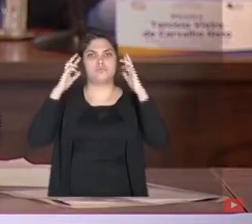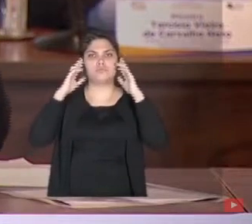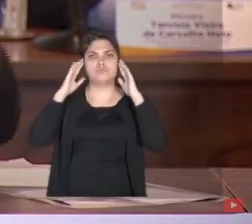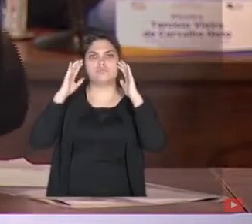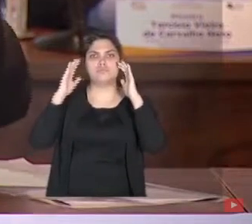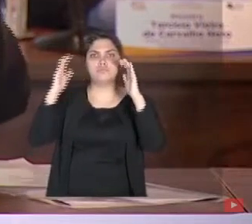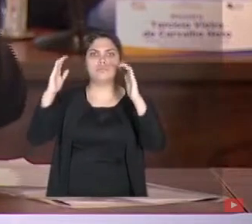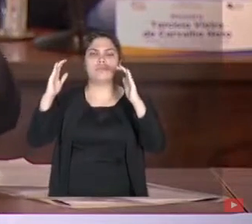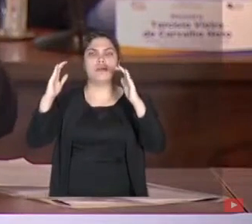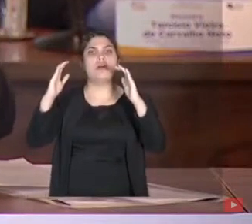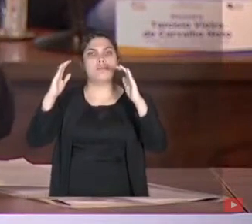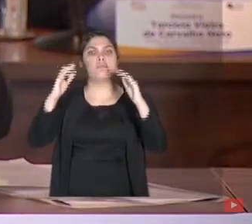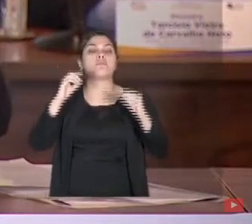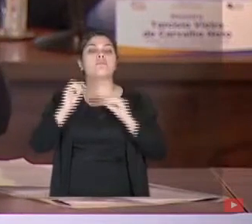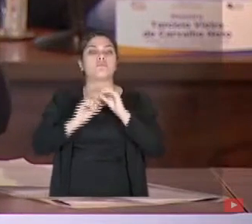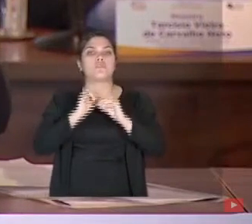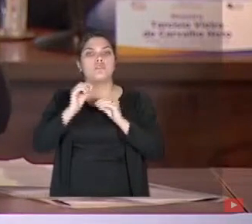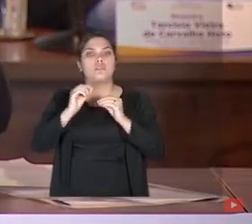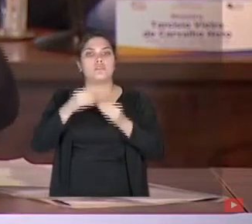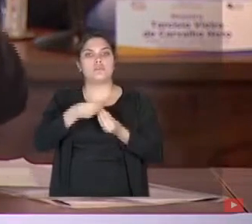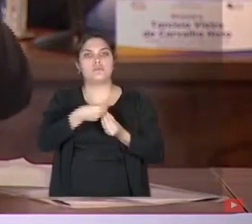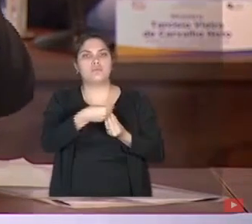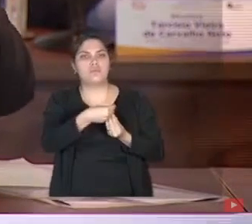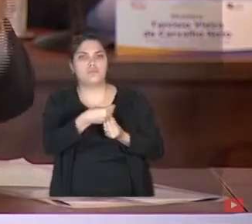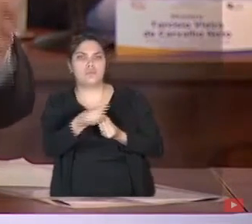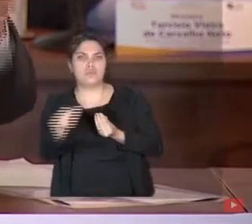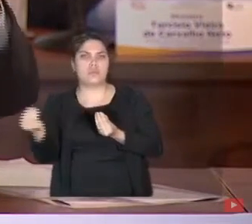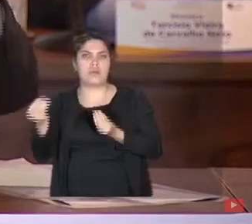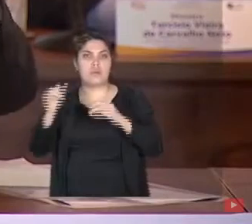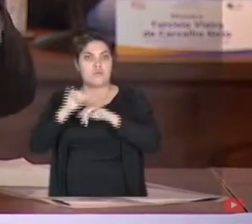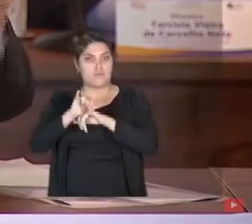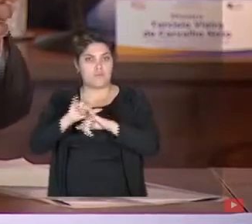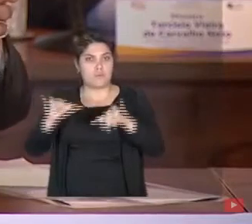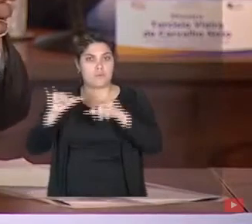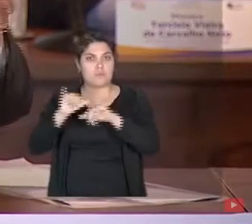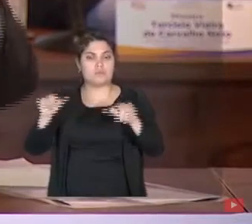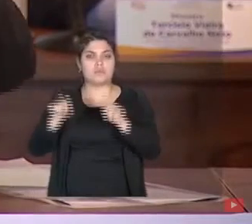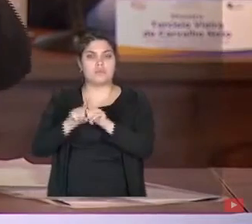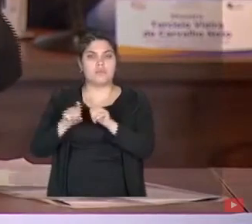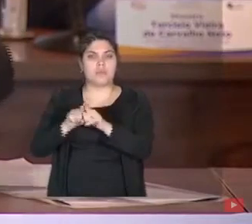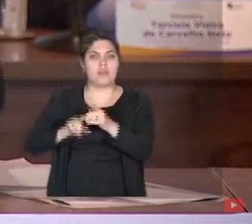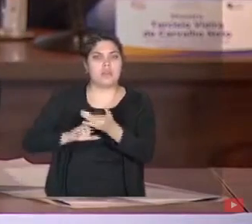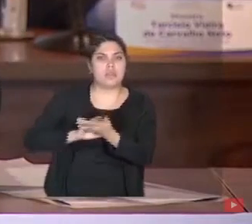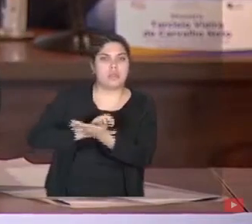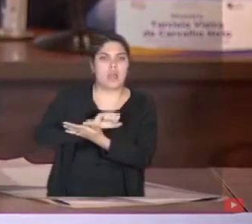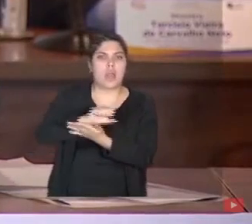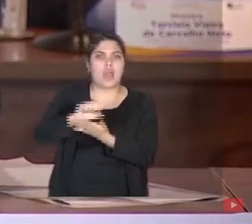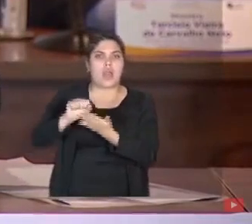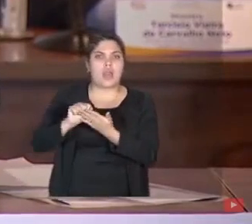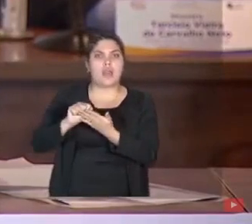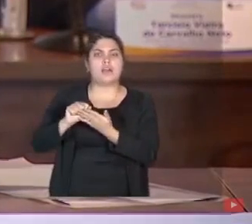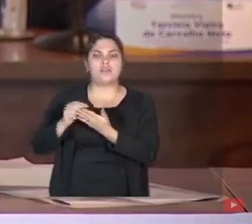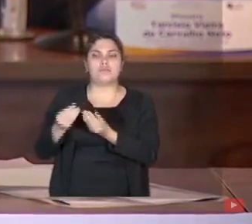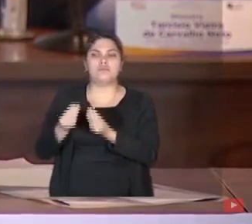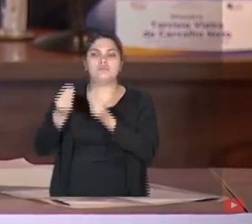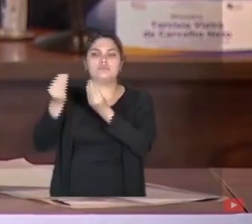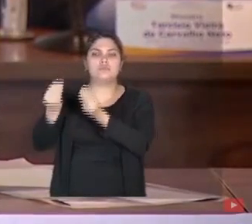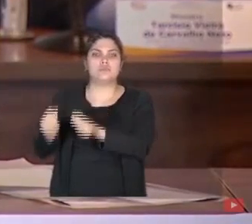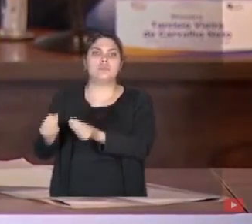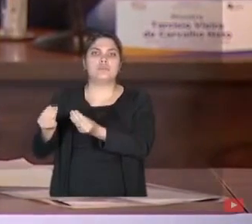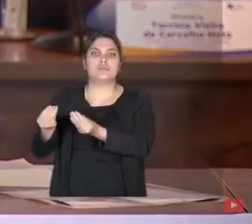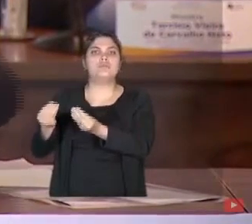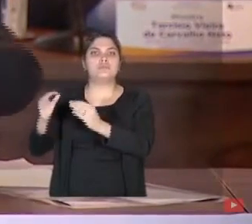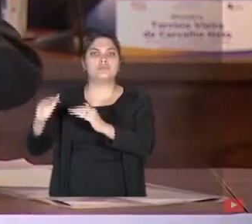reconhecimento, encaminharam as informações e os dados para o Tribunal